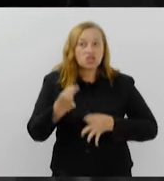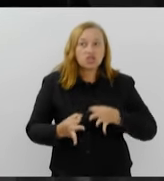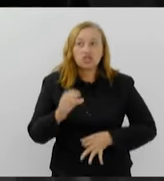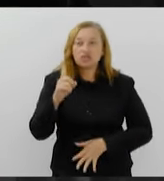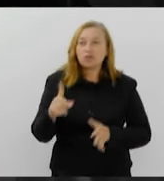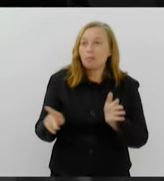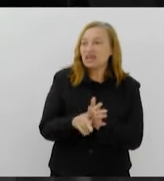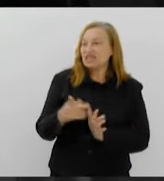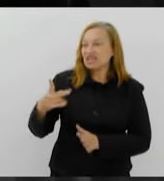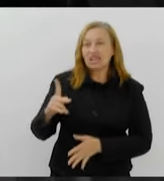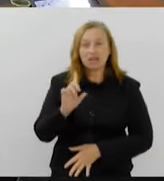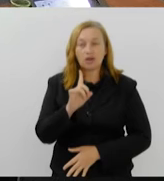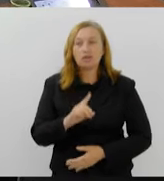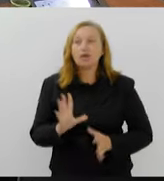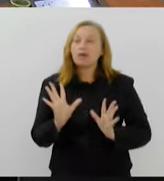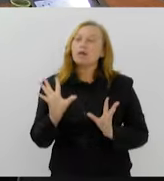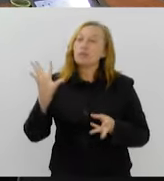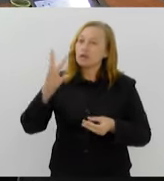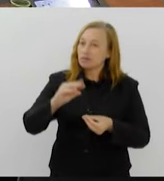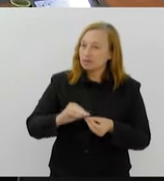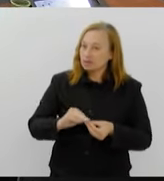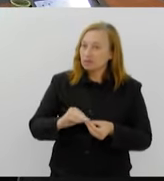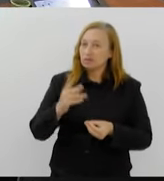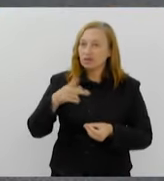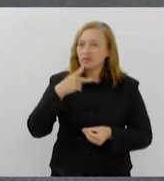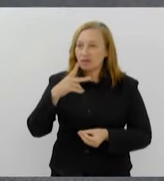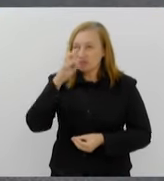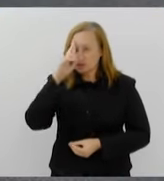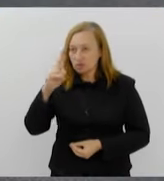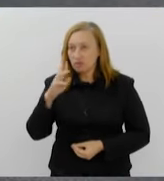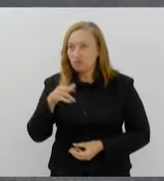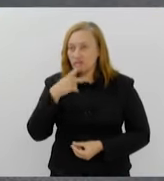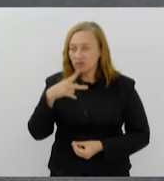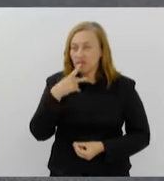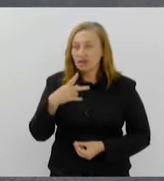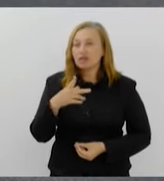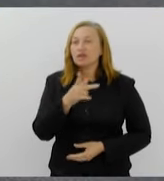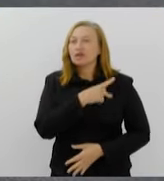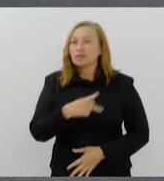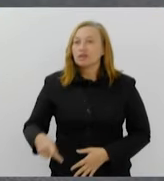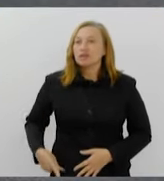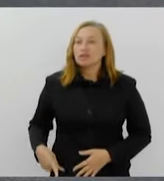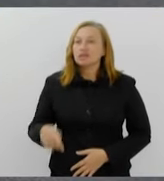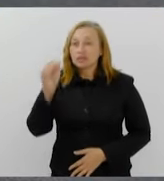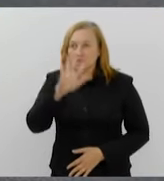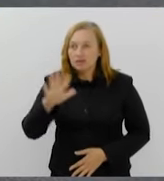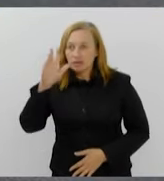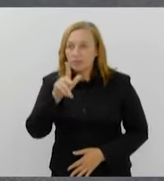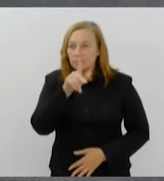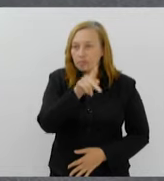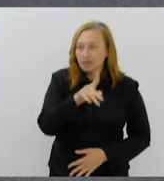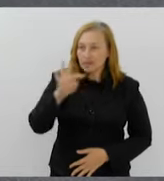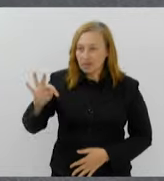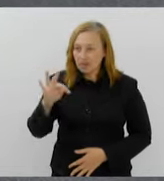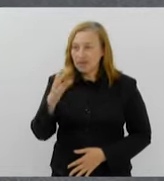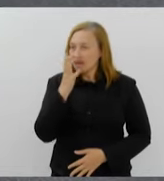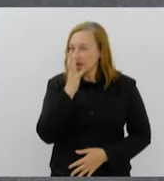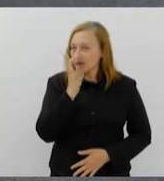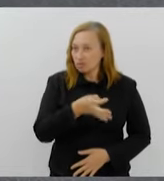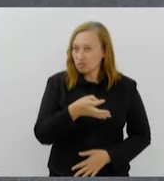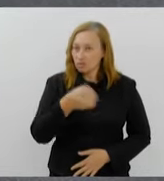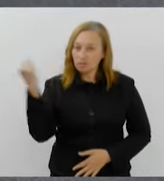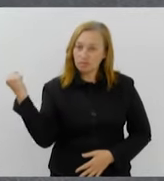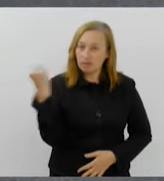para eles para concluir Deputado pegando gant na fala de vossa excelência quando diz que a a presidente Nacional do PT o acusou né que você saiu de casa para